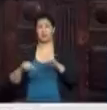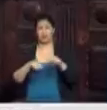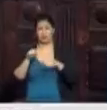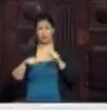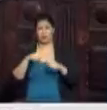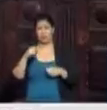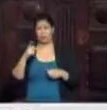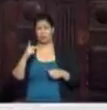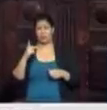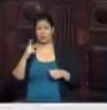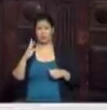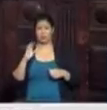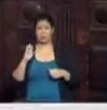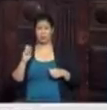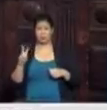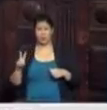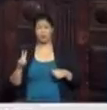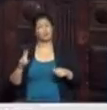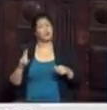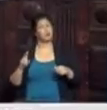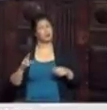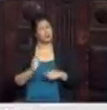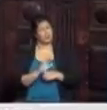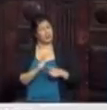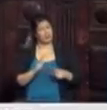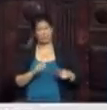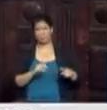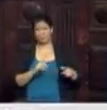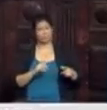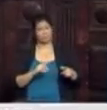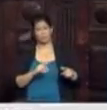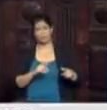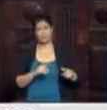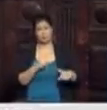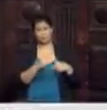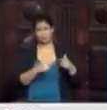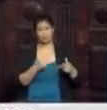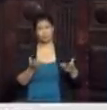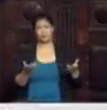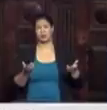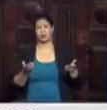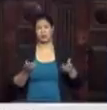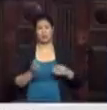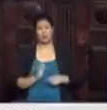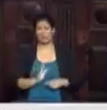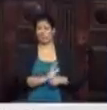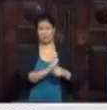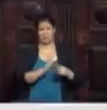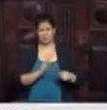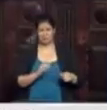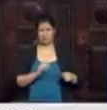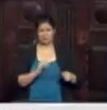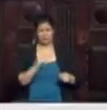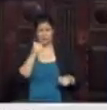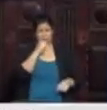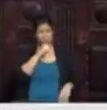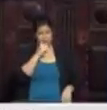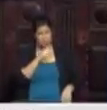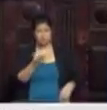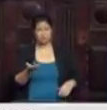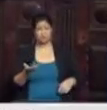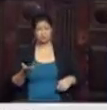Previdência prejudicará os trabalhadores, prejudicará as mulheres, prejudicará o servidor